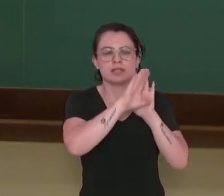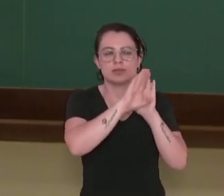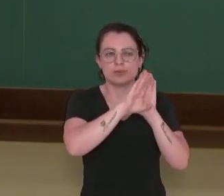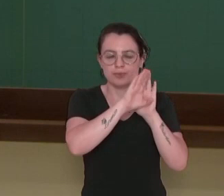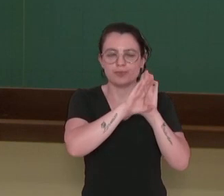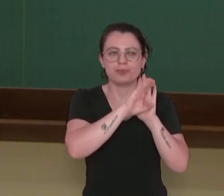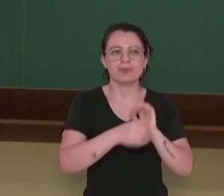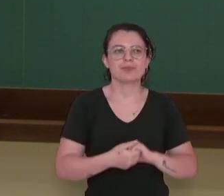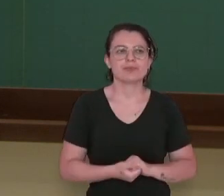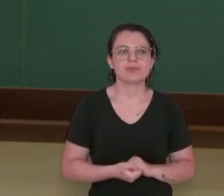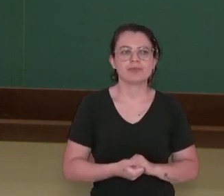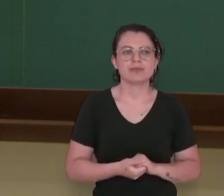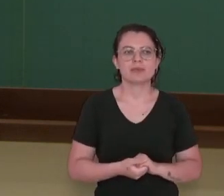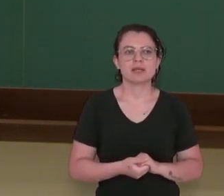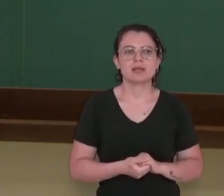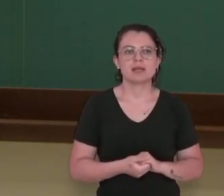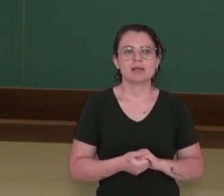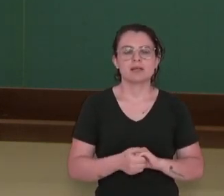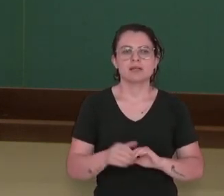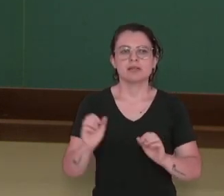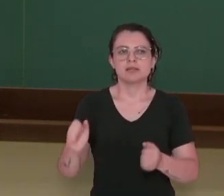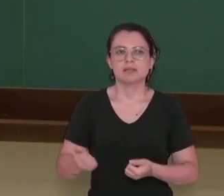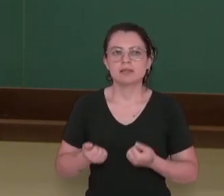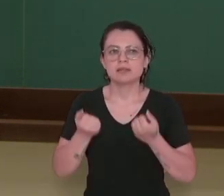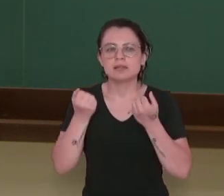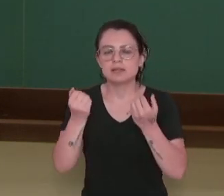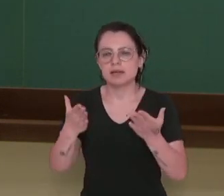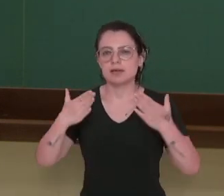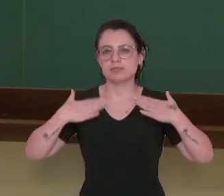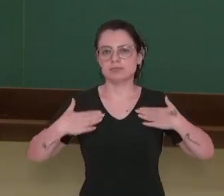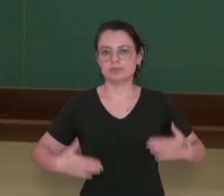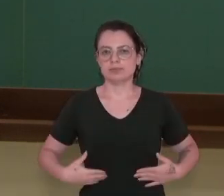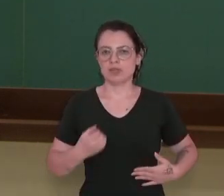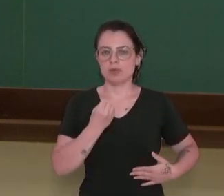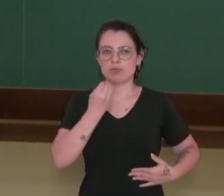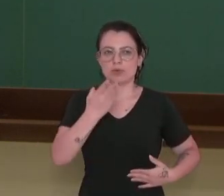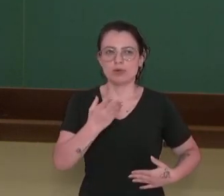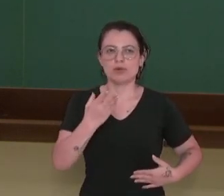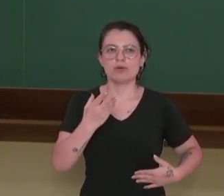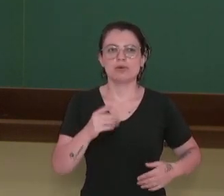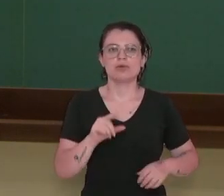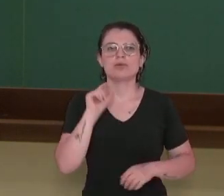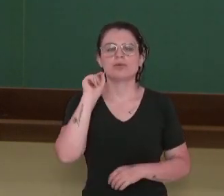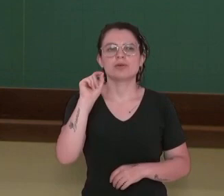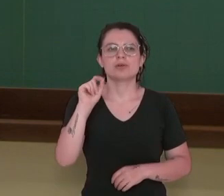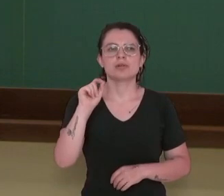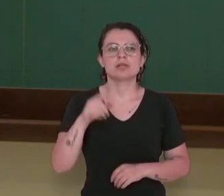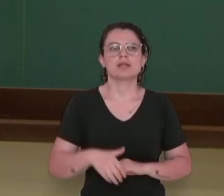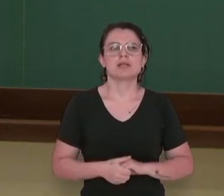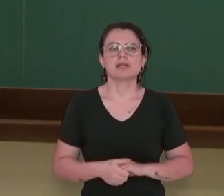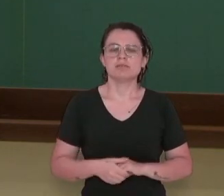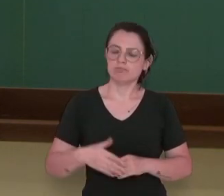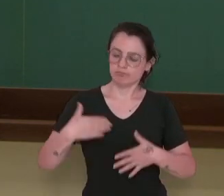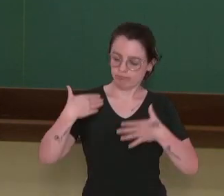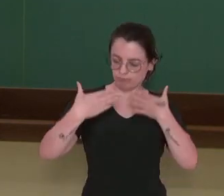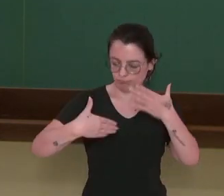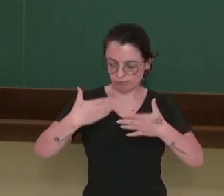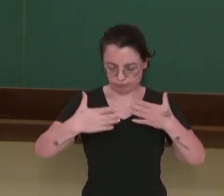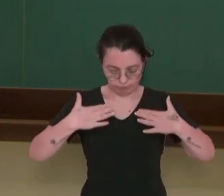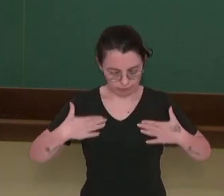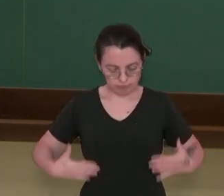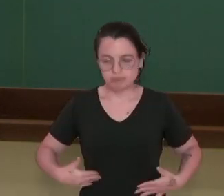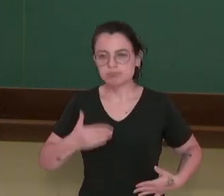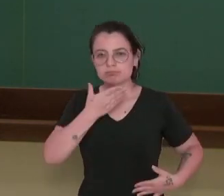físico. Indicada para a manutenção da boa forma e bom desempenho das funções orgânicas.